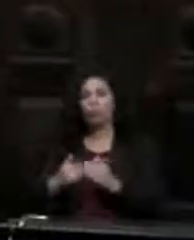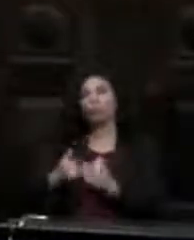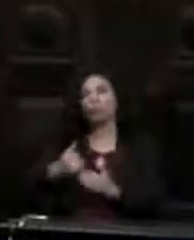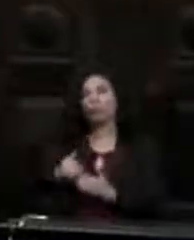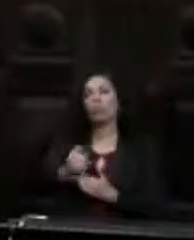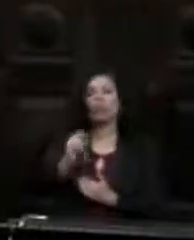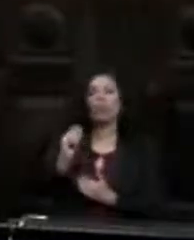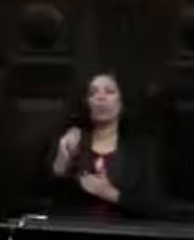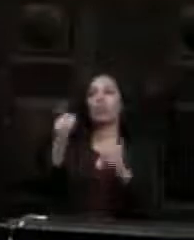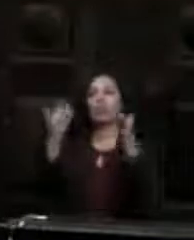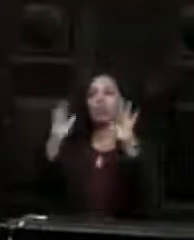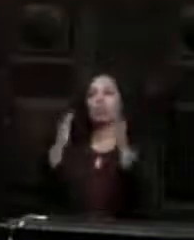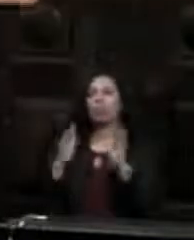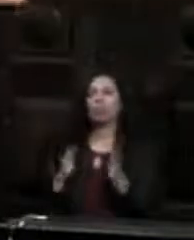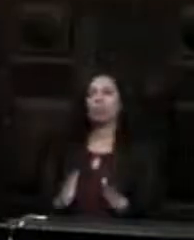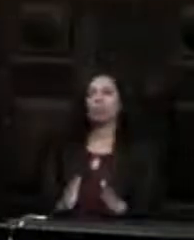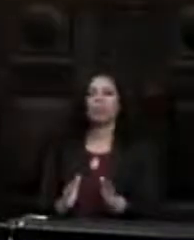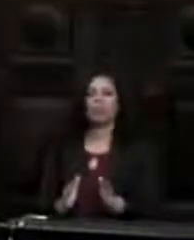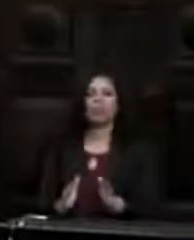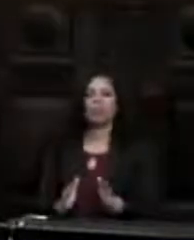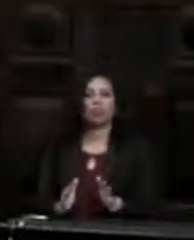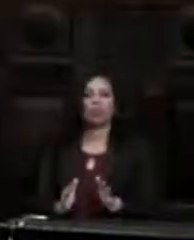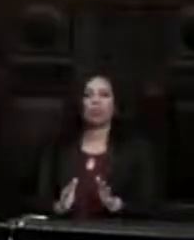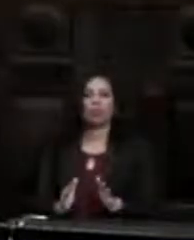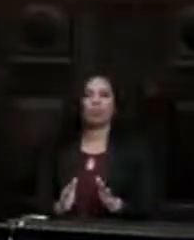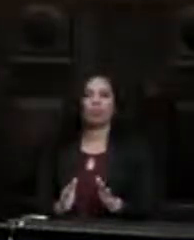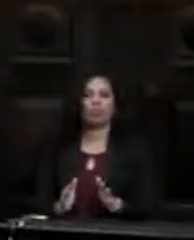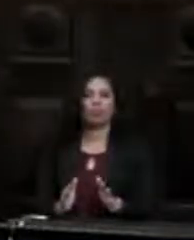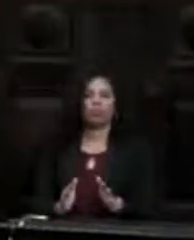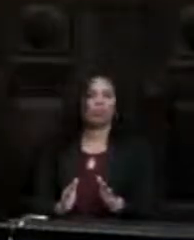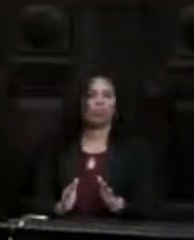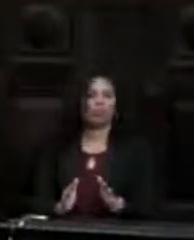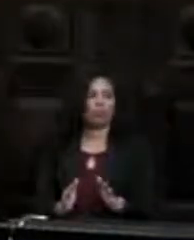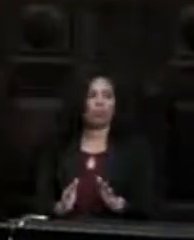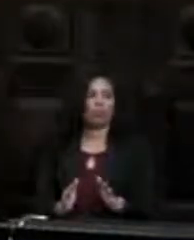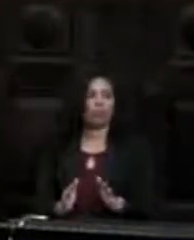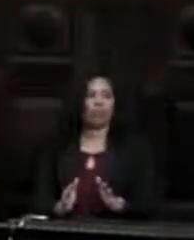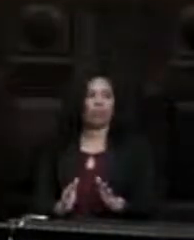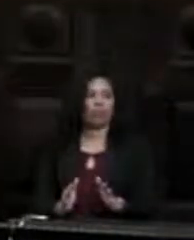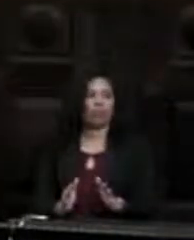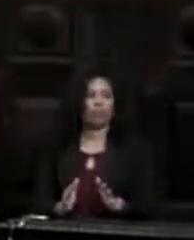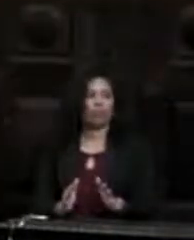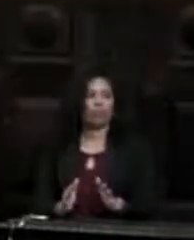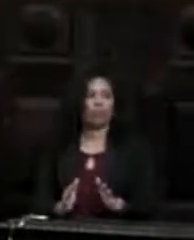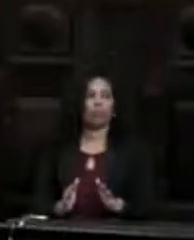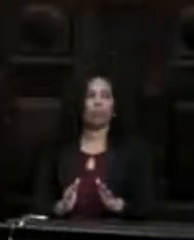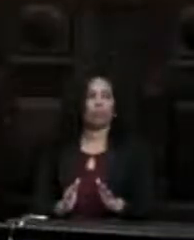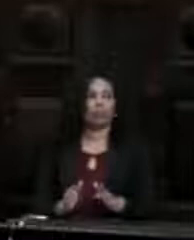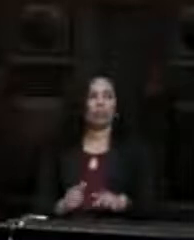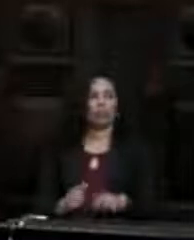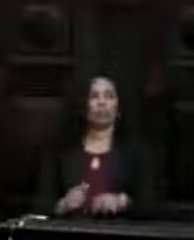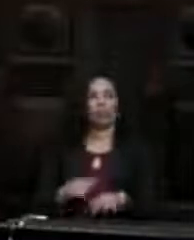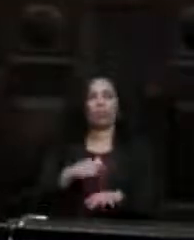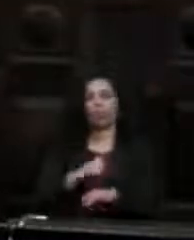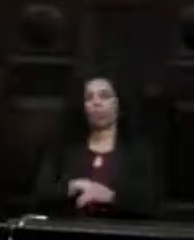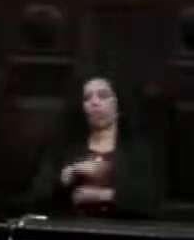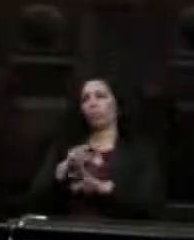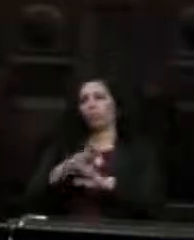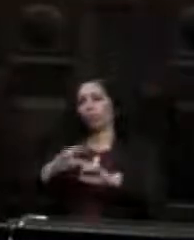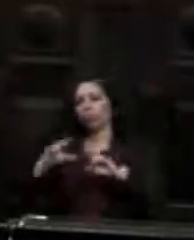que louva-se o tempo todo, principalmente os governantes, quando